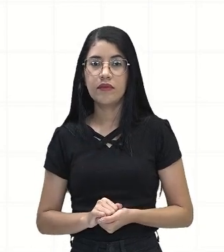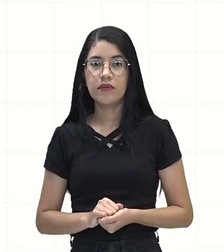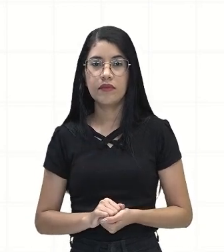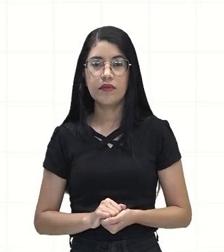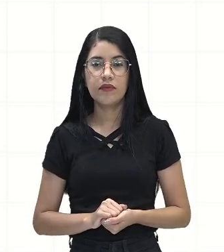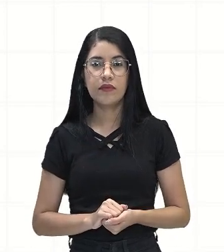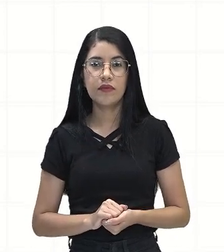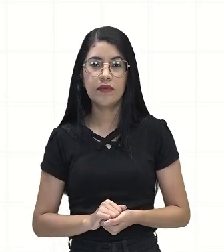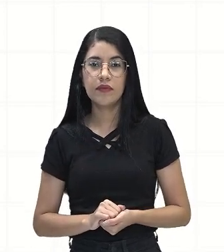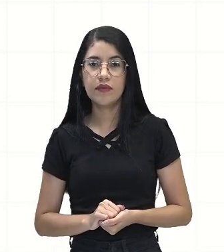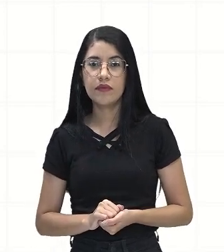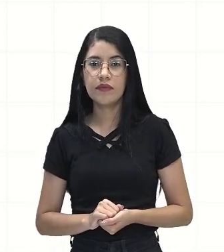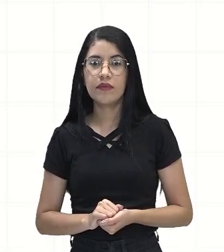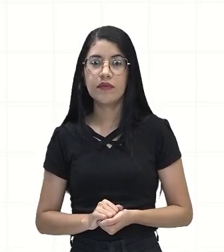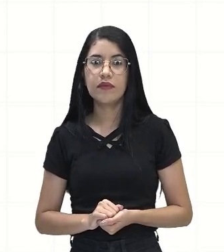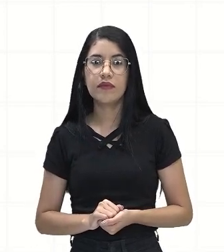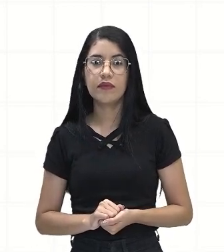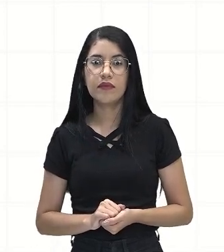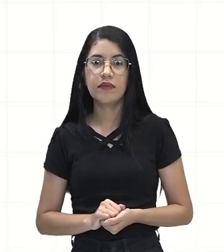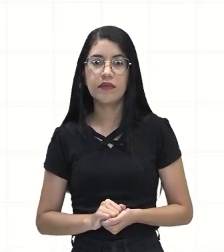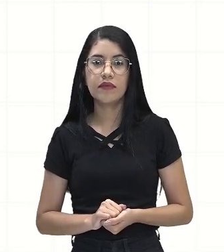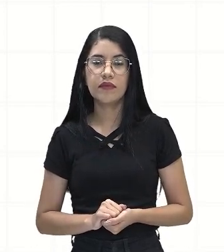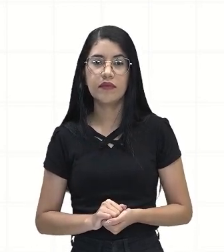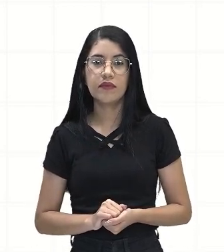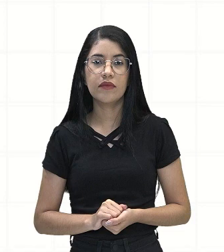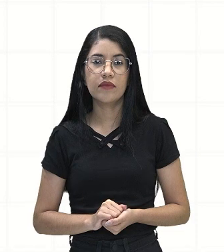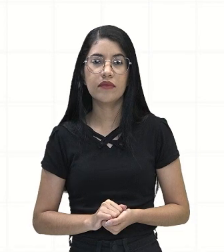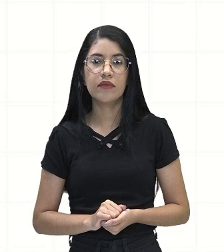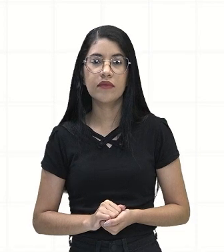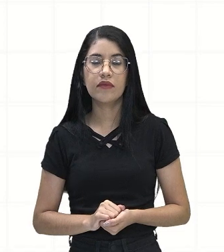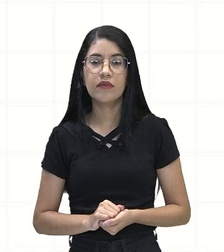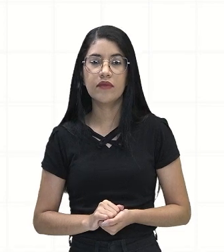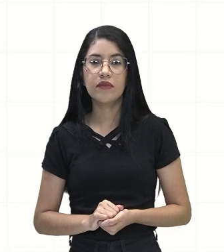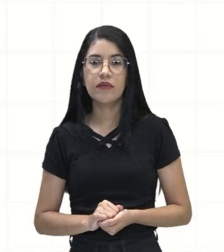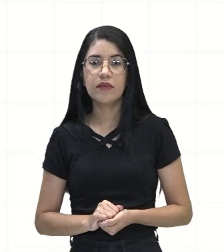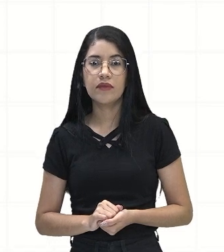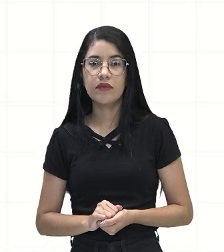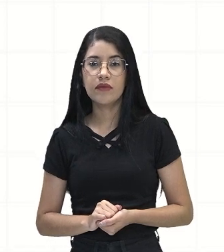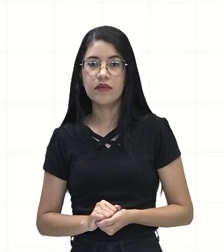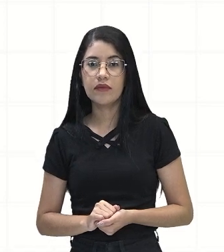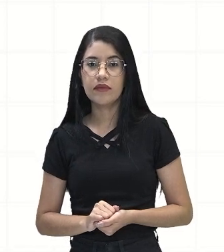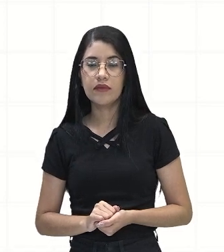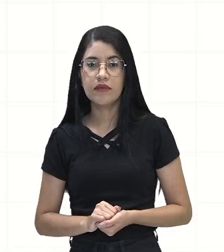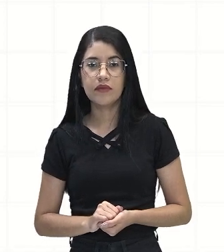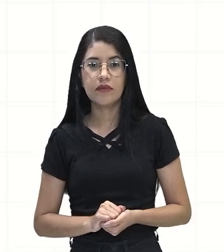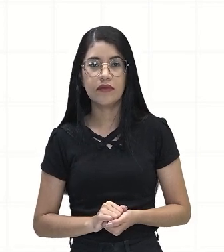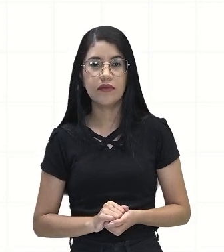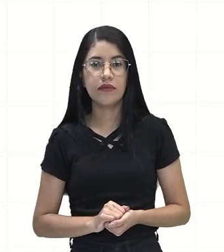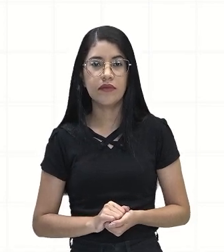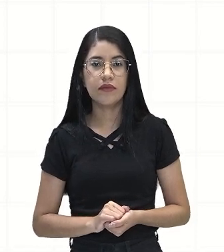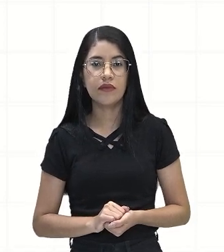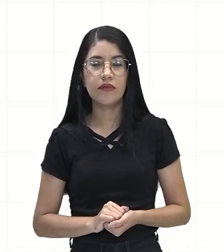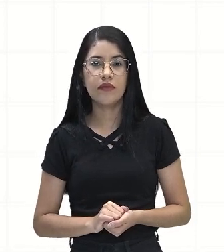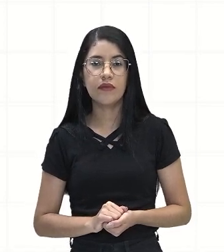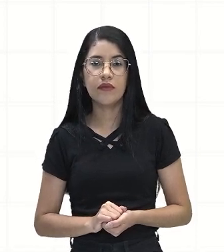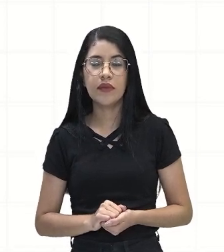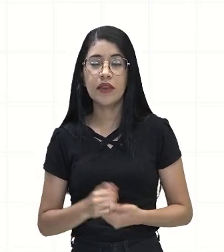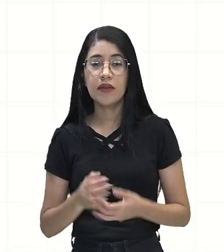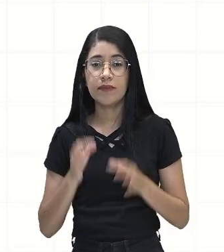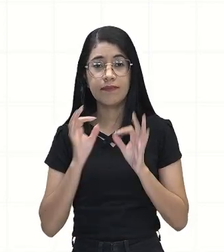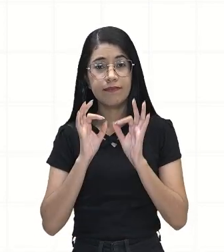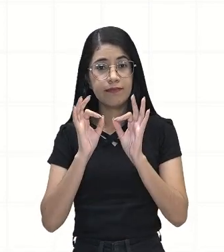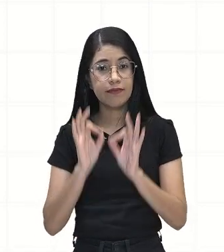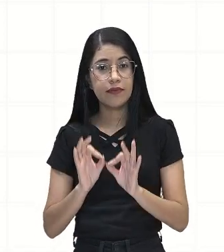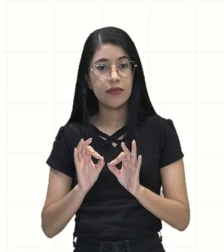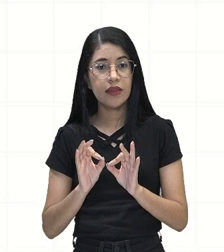5. Tudo bem? Então, aqui, ó, o valor do nosso B é 3 vezes raiz de 5. Então, observando